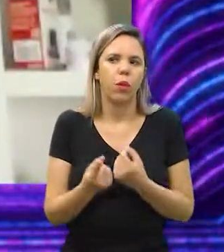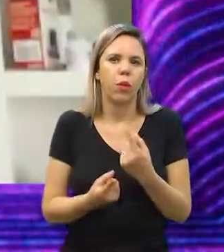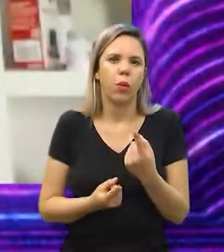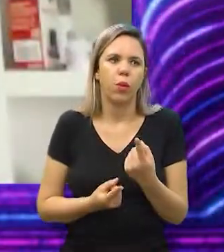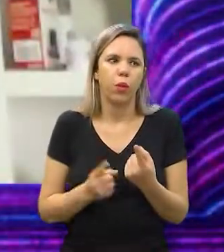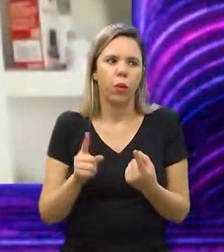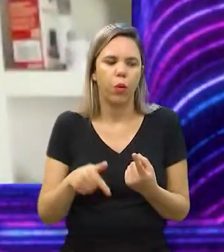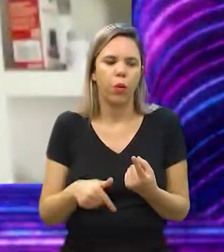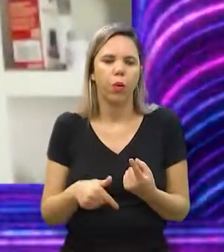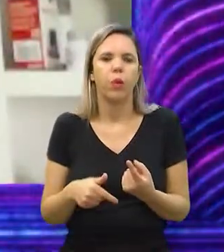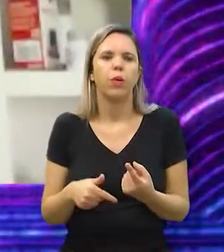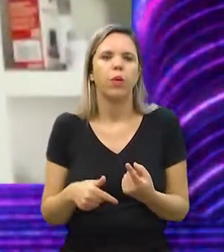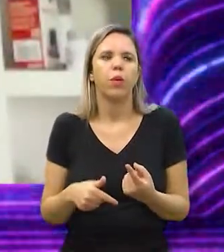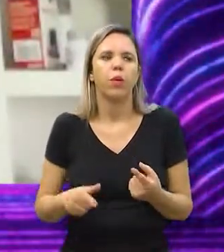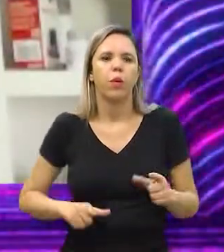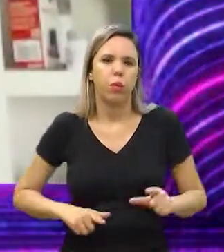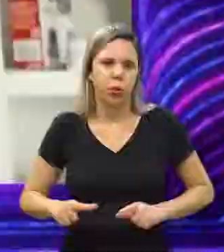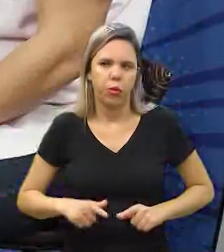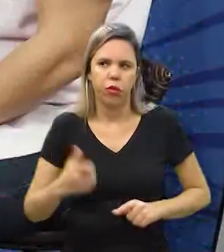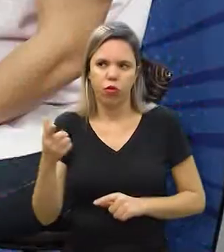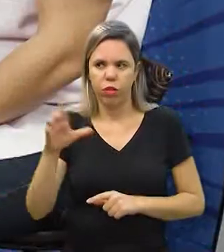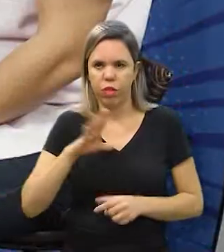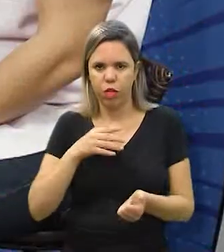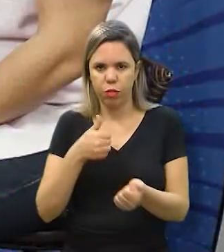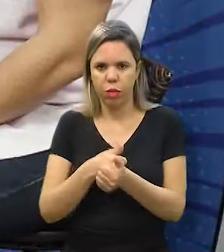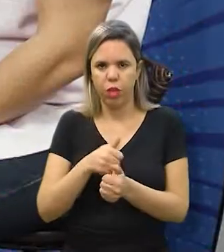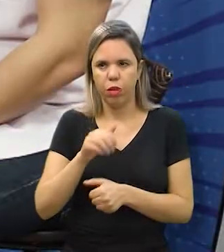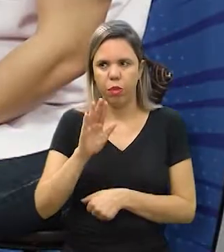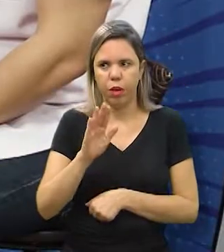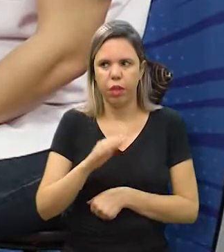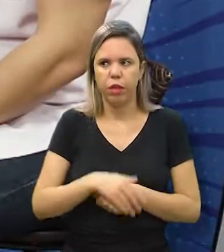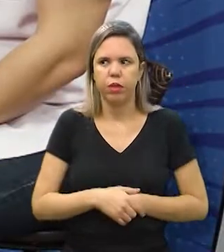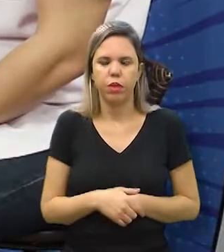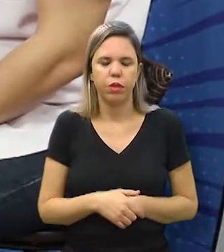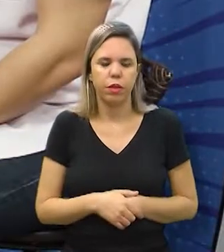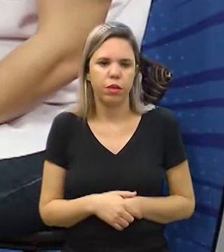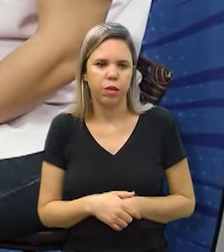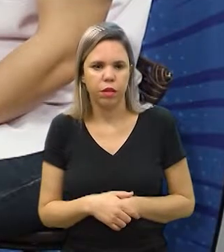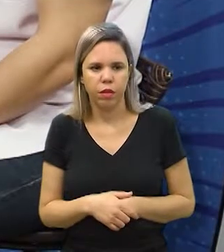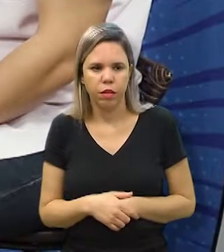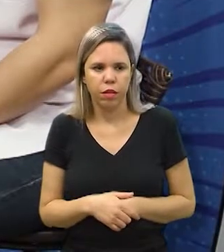é oriundo de Jacuí, é o mais